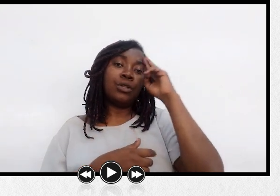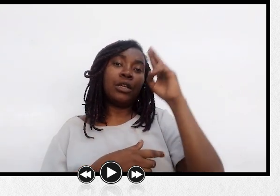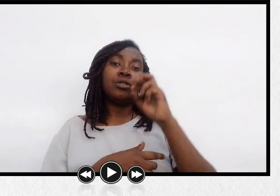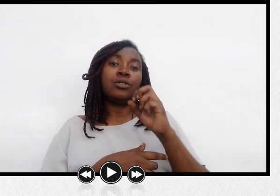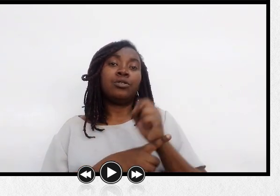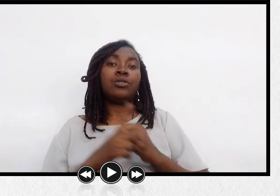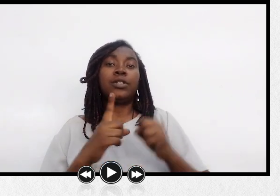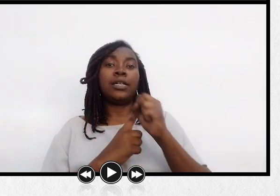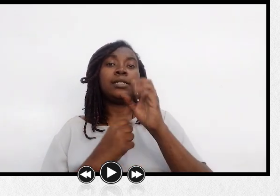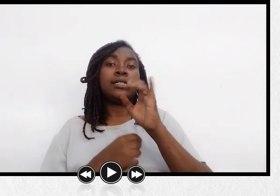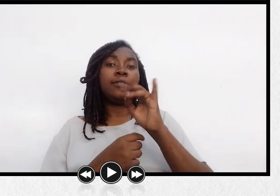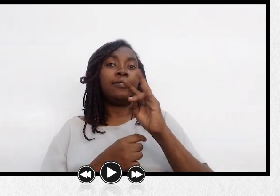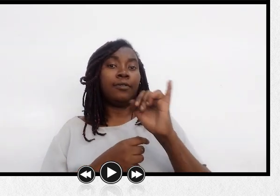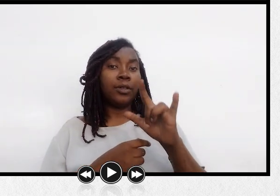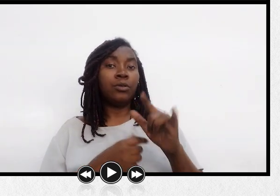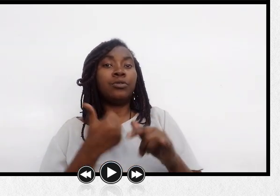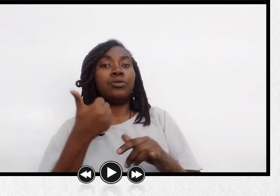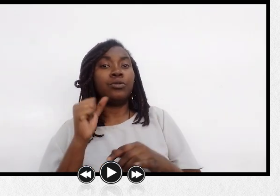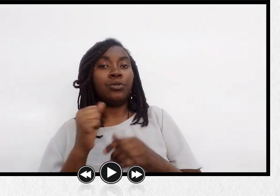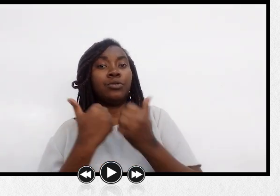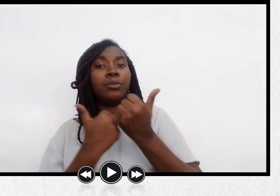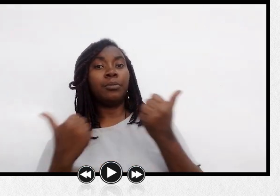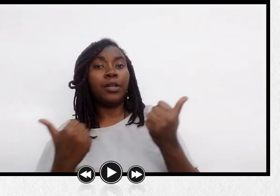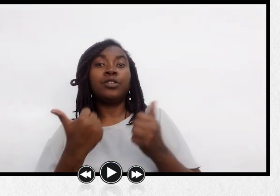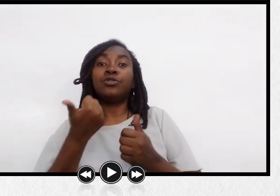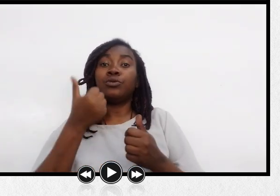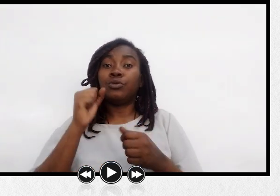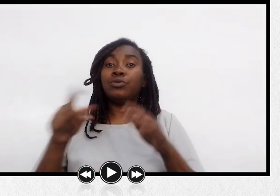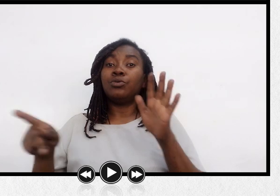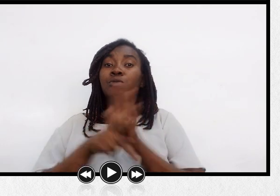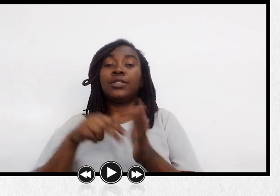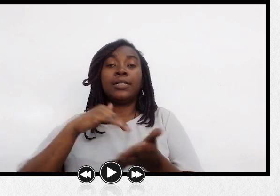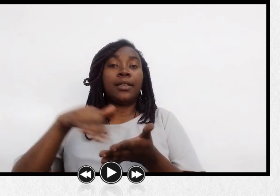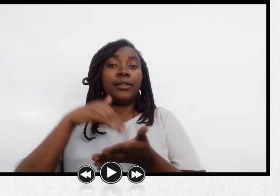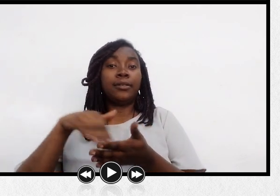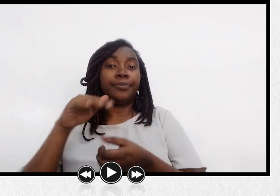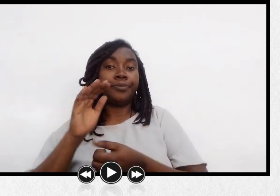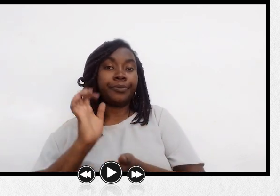civil, 18 suplentes, 18 titulares de Secretaria de Estado,